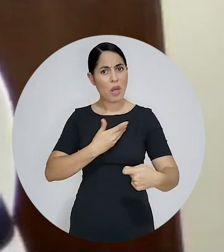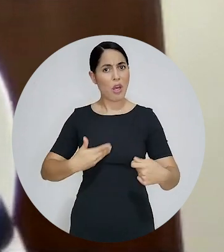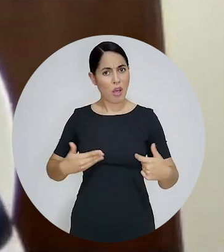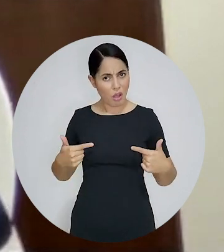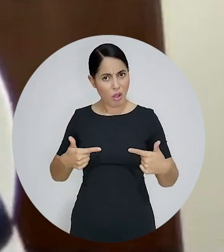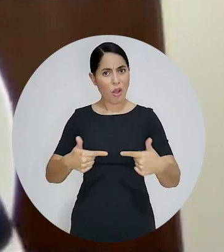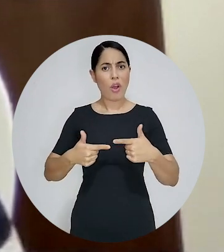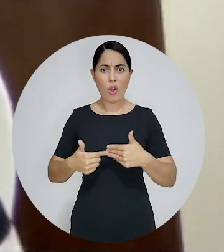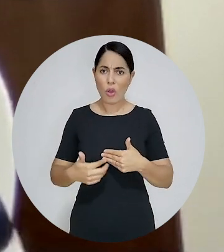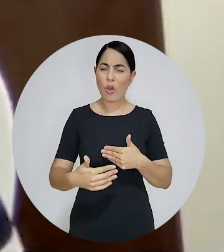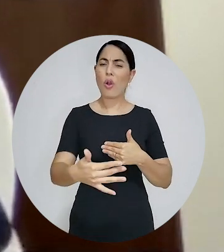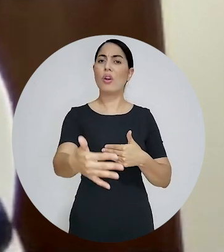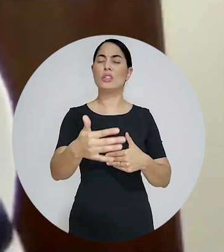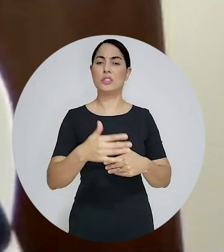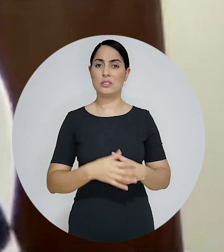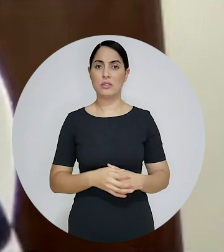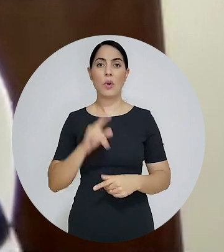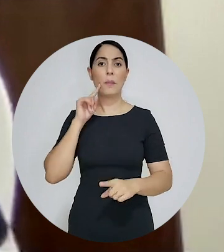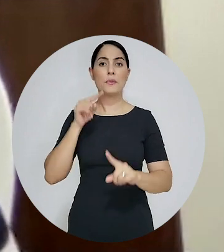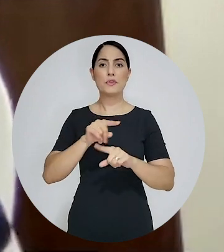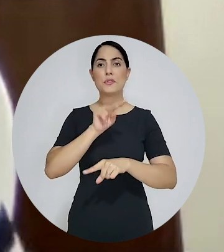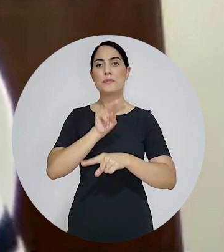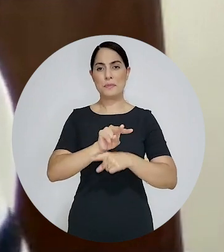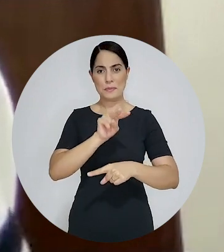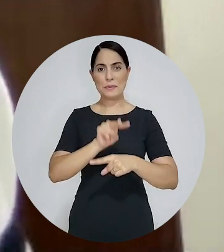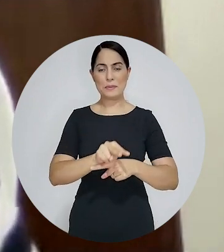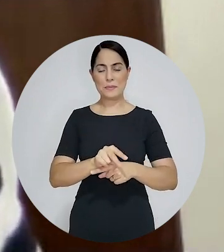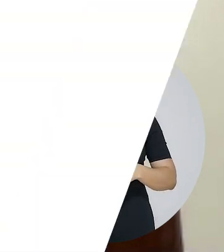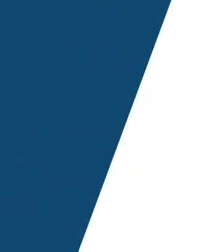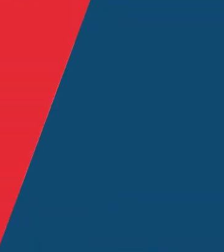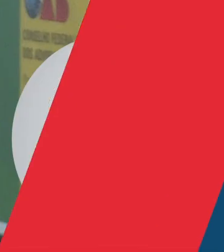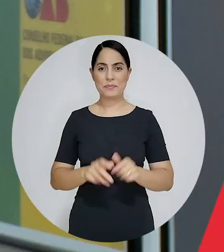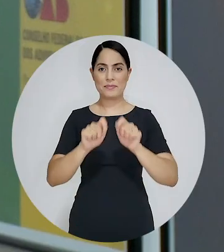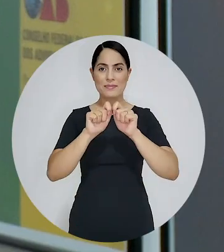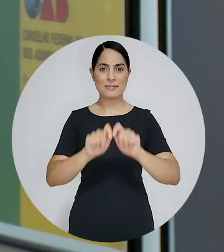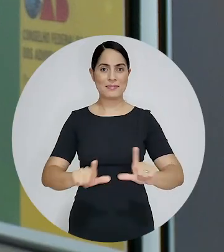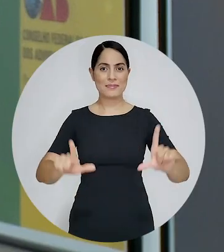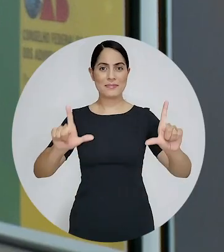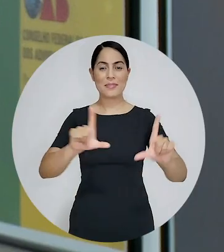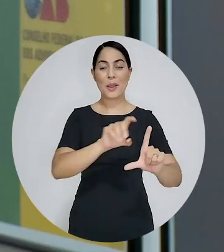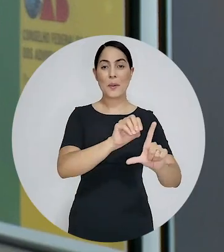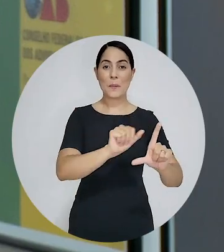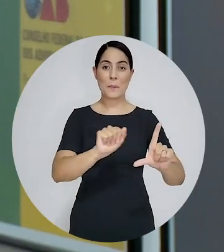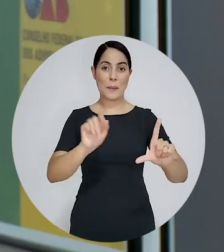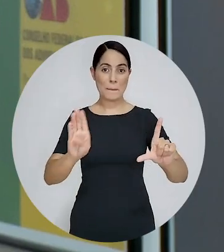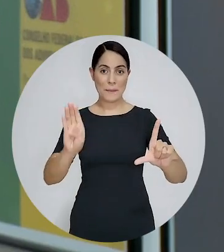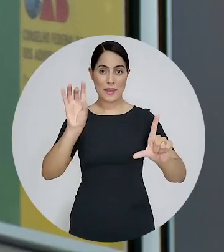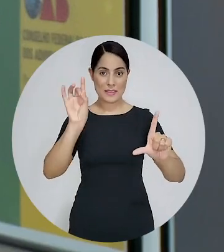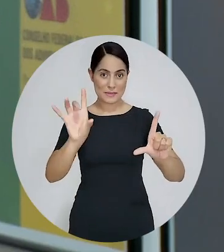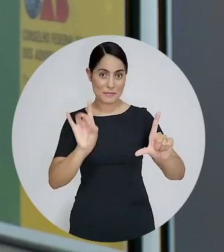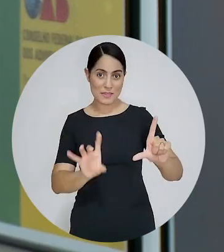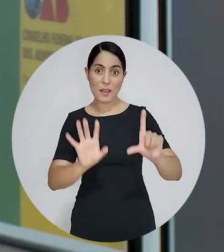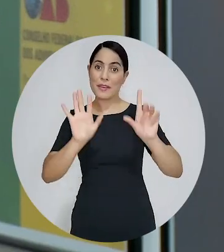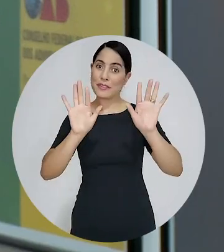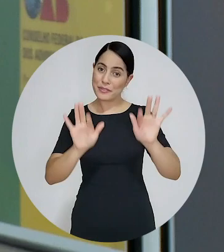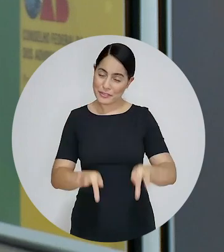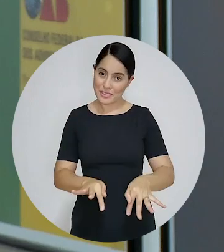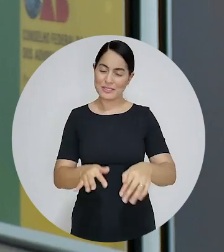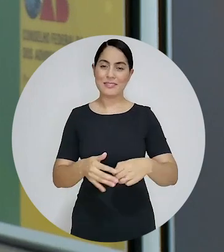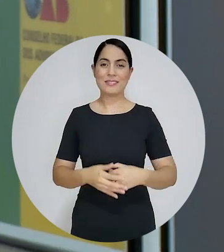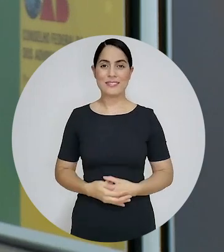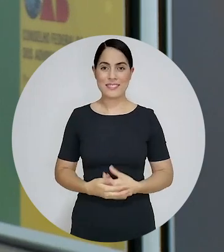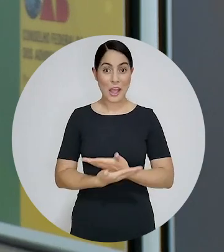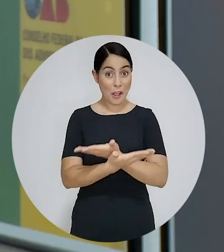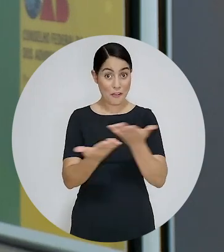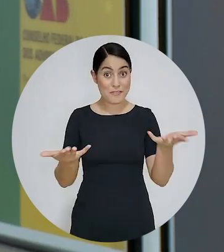e ainda o aprimoramento para maior preservação. Este programa especial da Ordem dos Advogados do Brasil fica